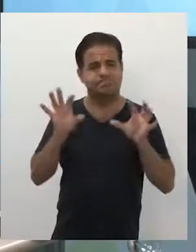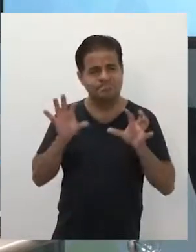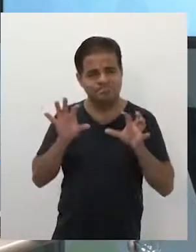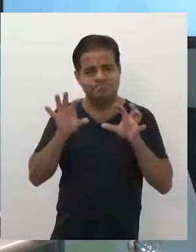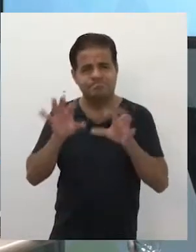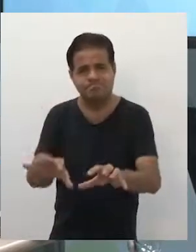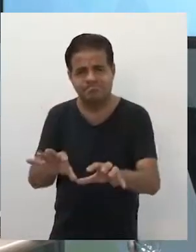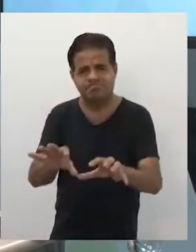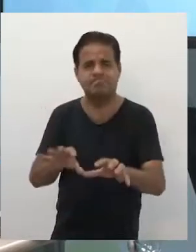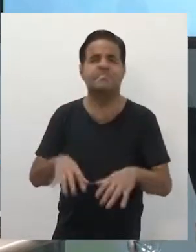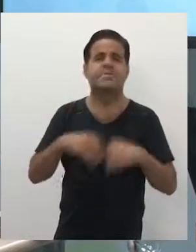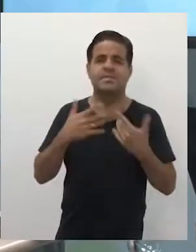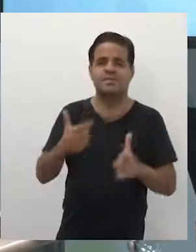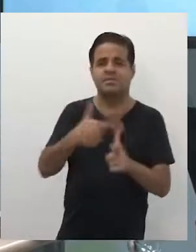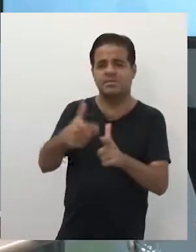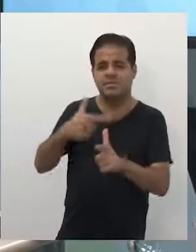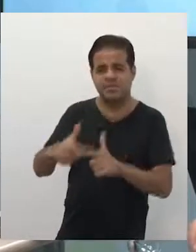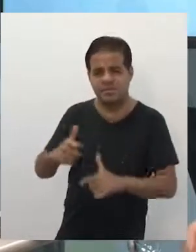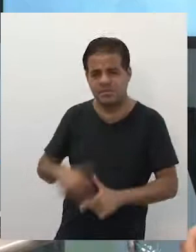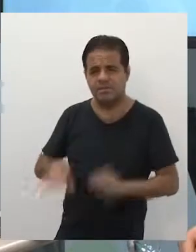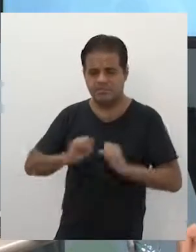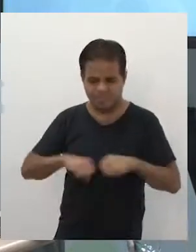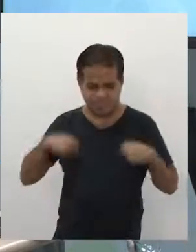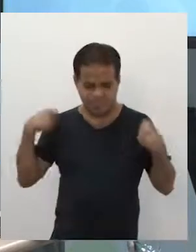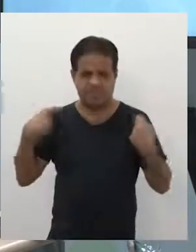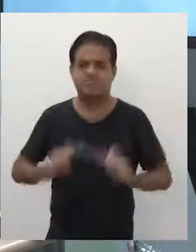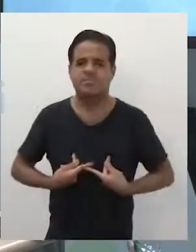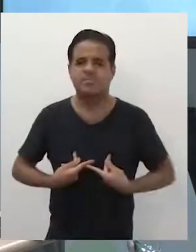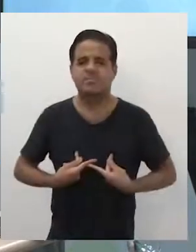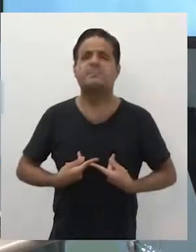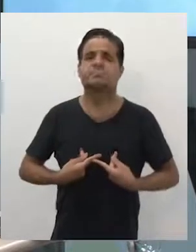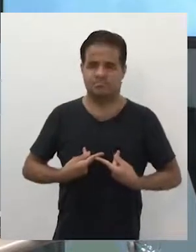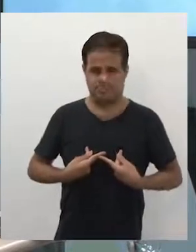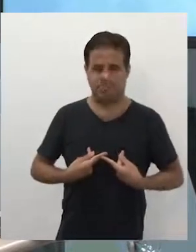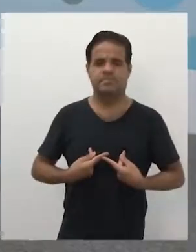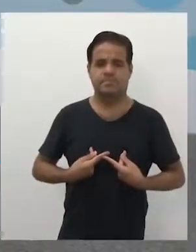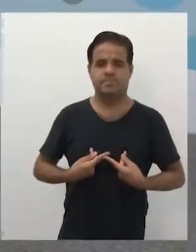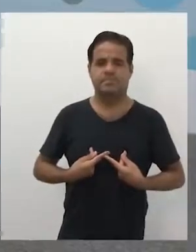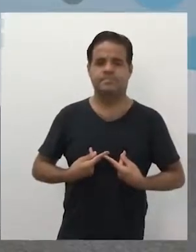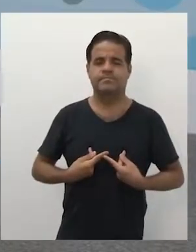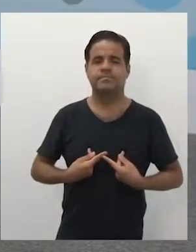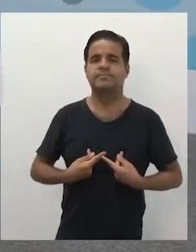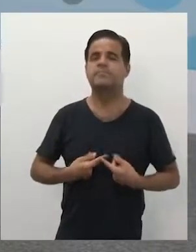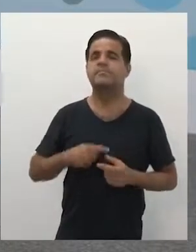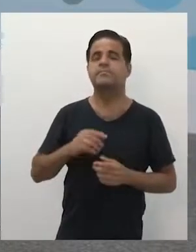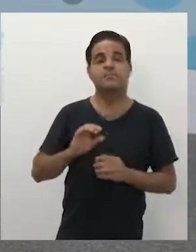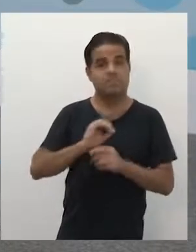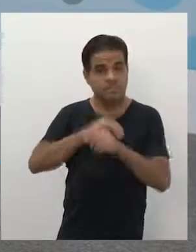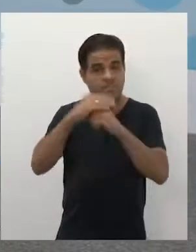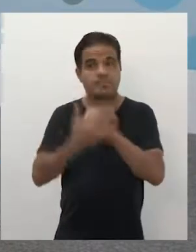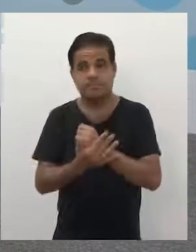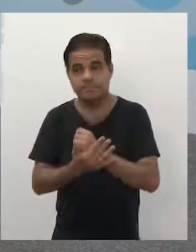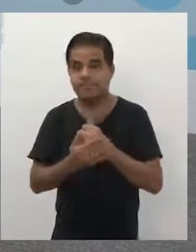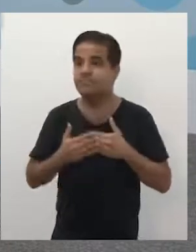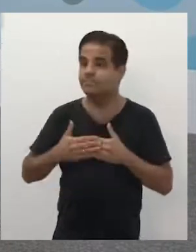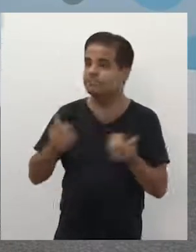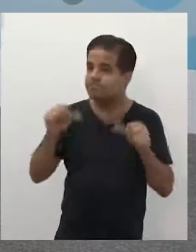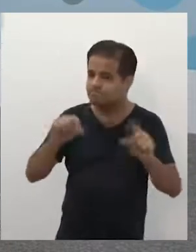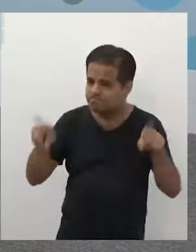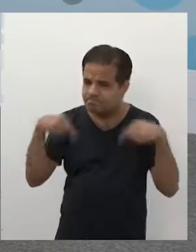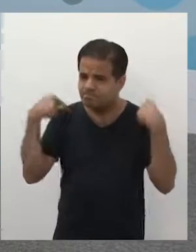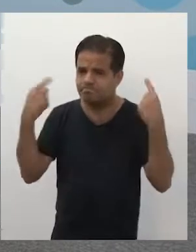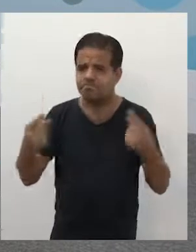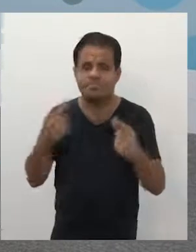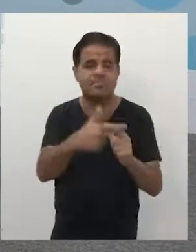afetados com esses problemas humanitários. Venezuela e Afeganistão. A Covid-19 agravou outras